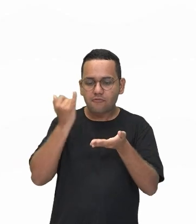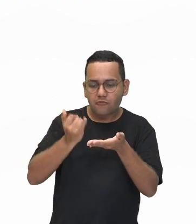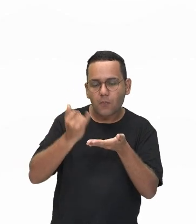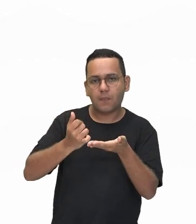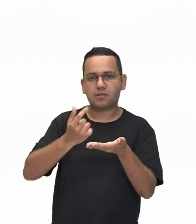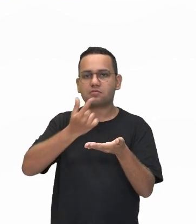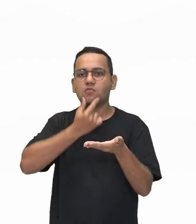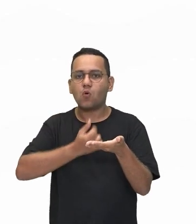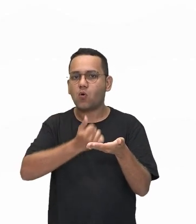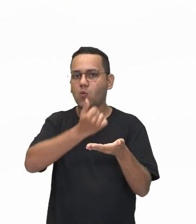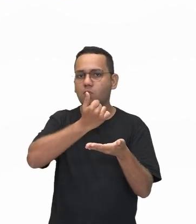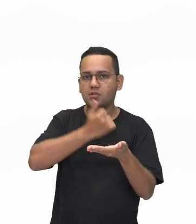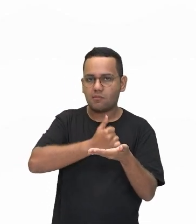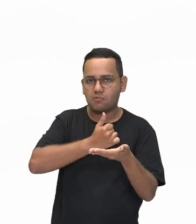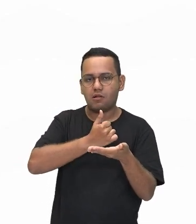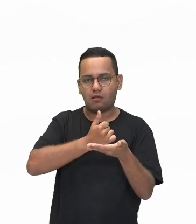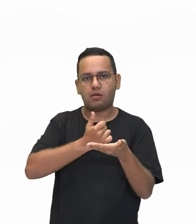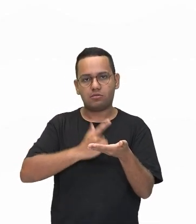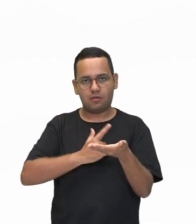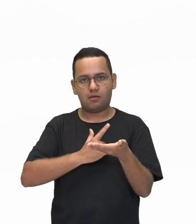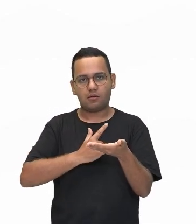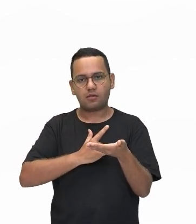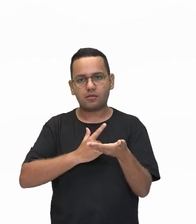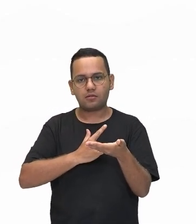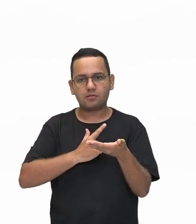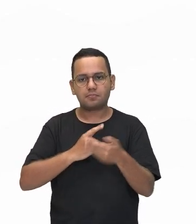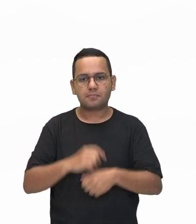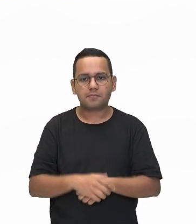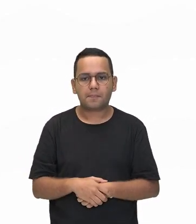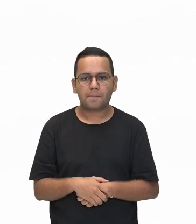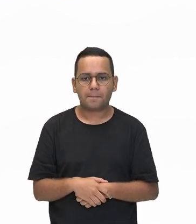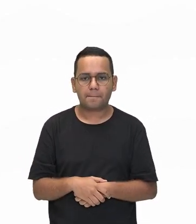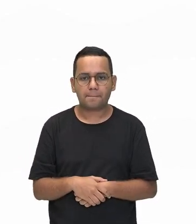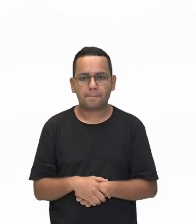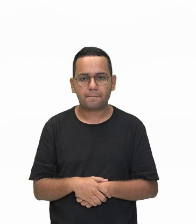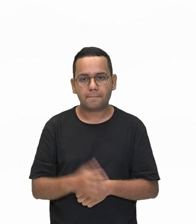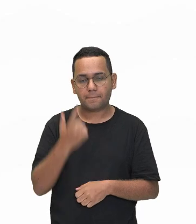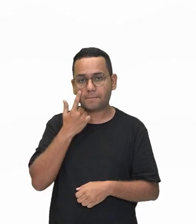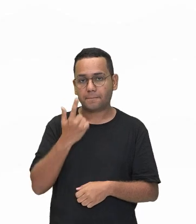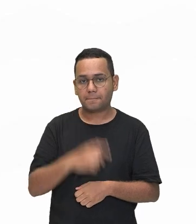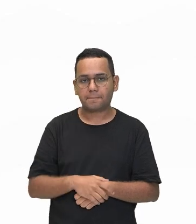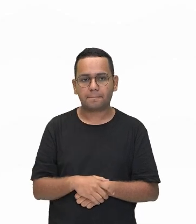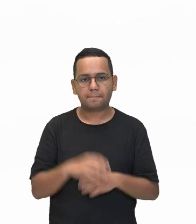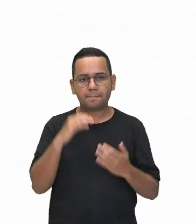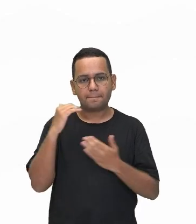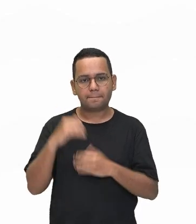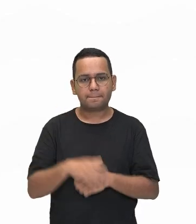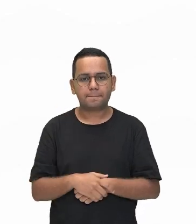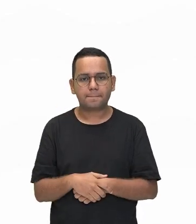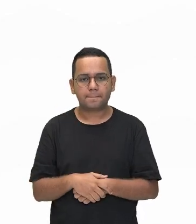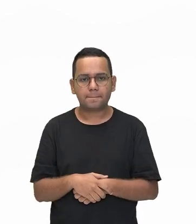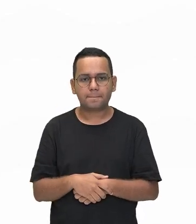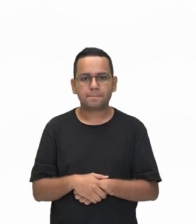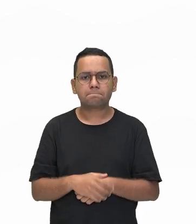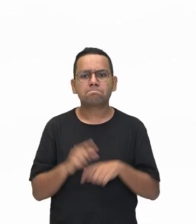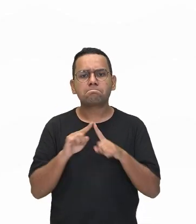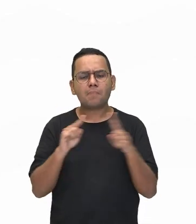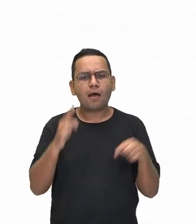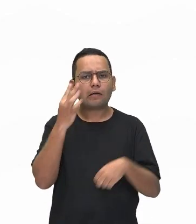de informação genética que é transmitida aos descendentes, tá? Vejam as limitações das questões da